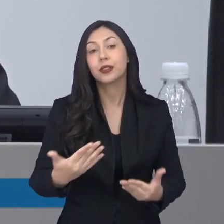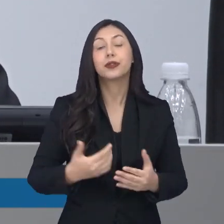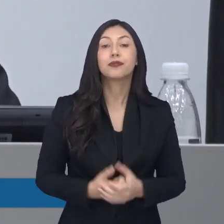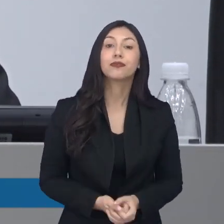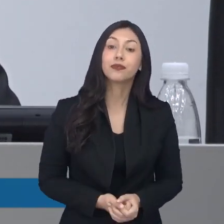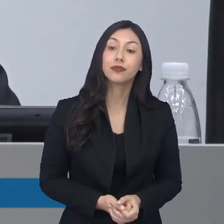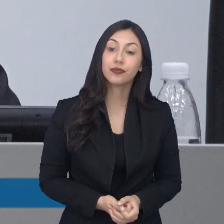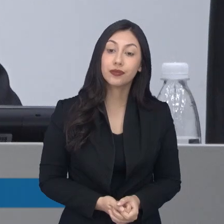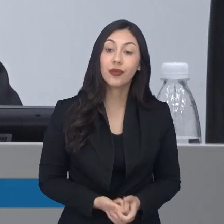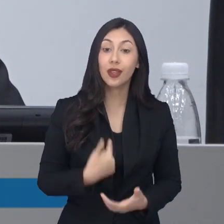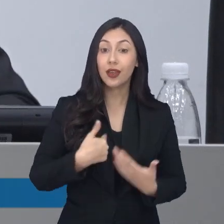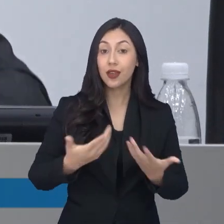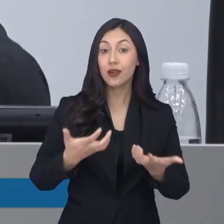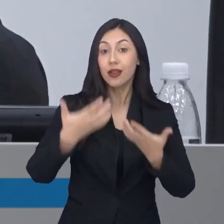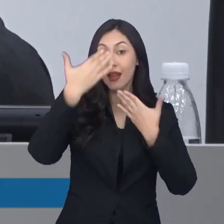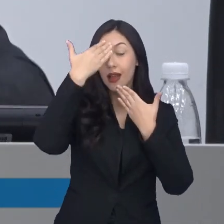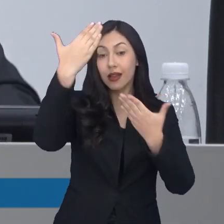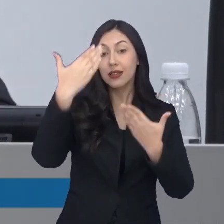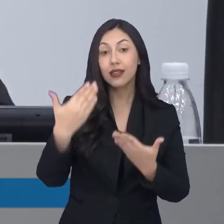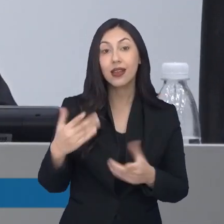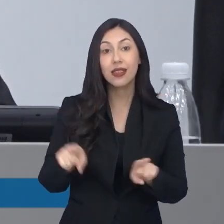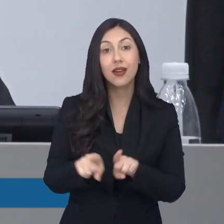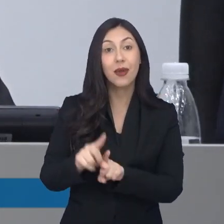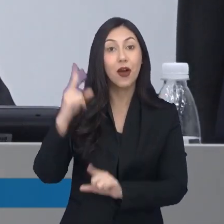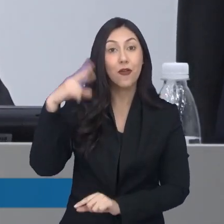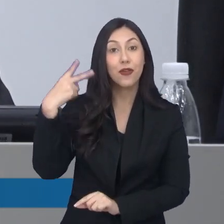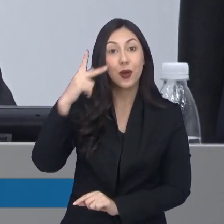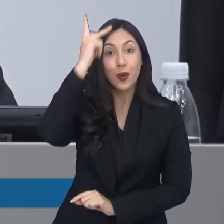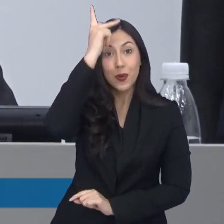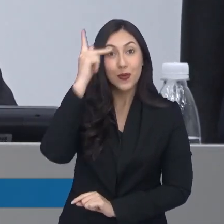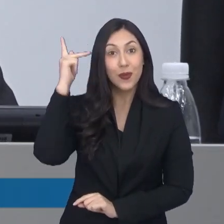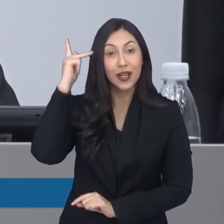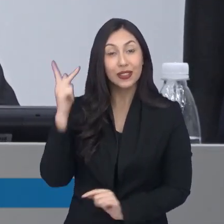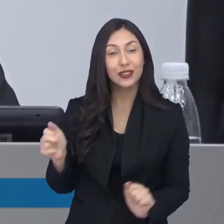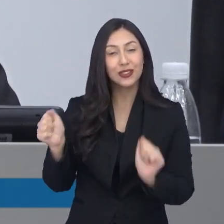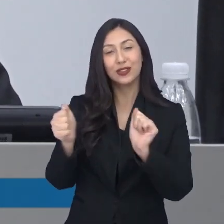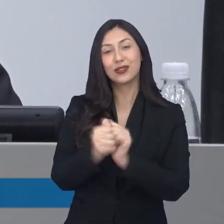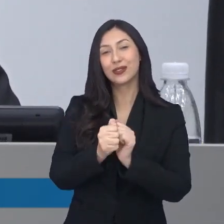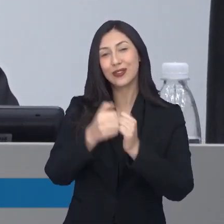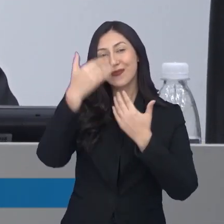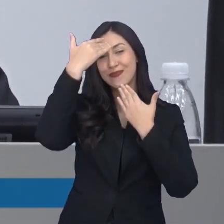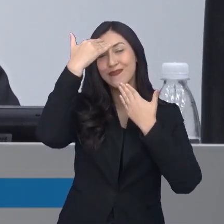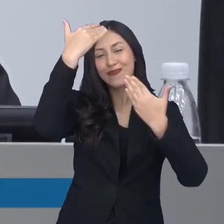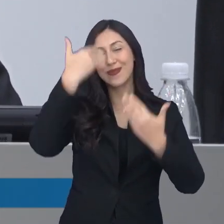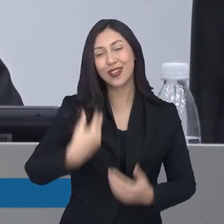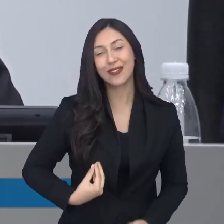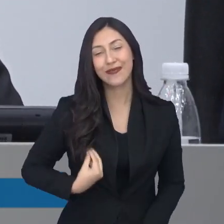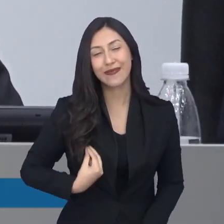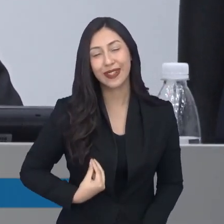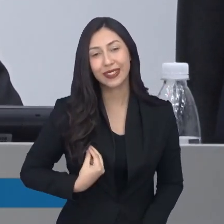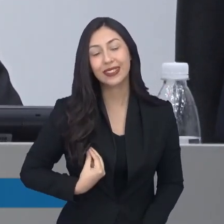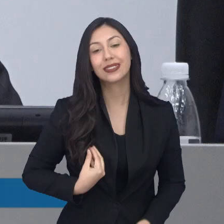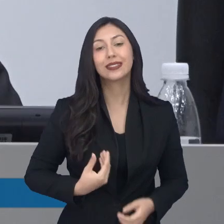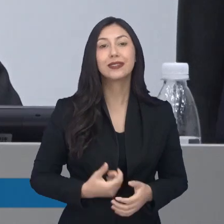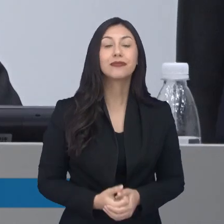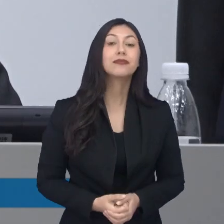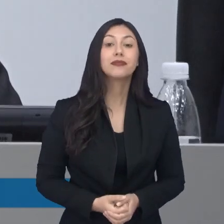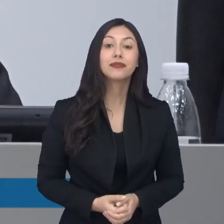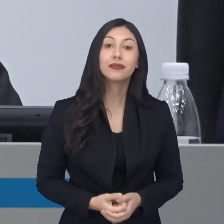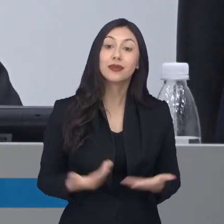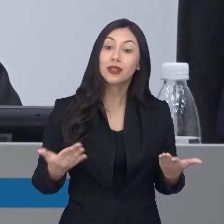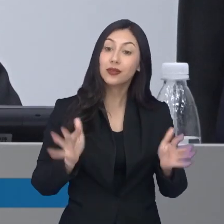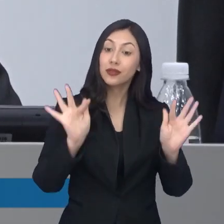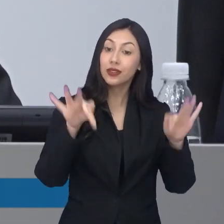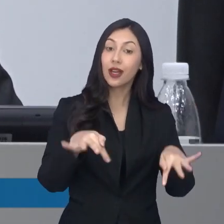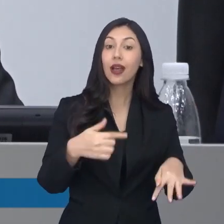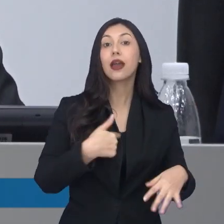queria agradecer ao meu amigo Petite, que está presente conosco. Muito obrigado pela sua presença aqui. E, para finalizar, não